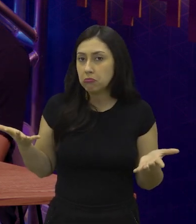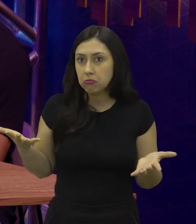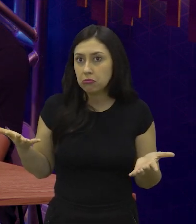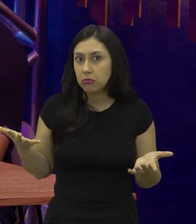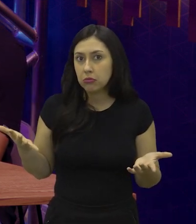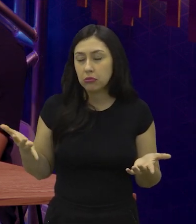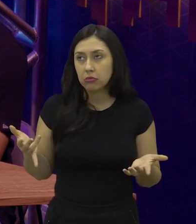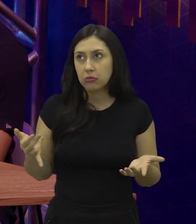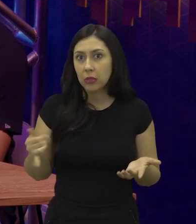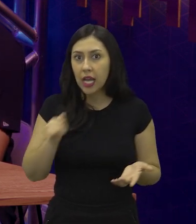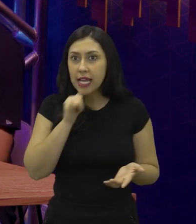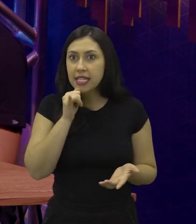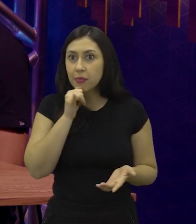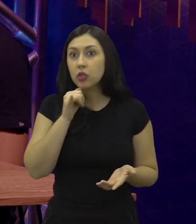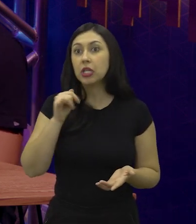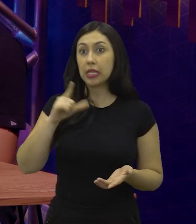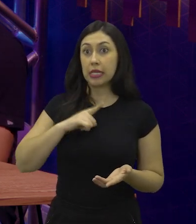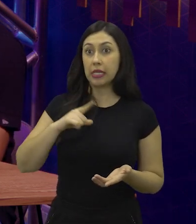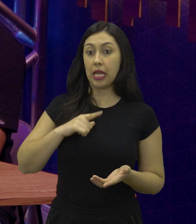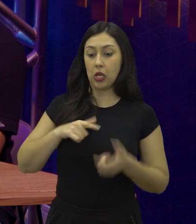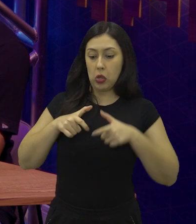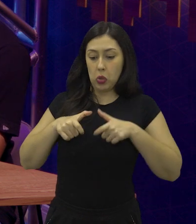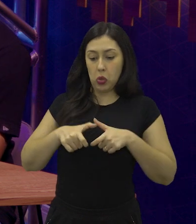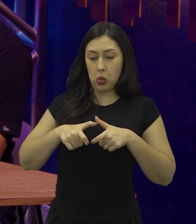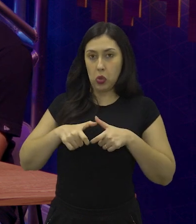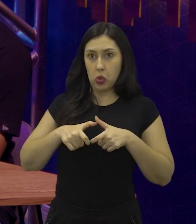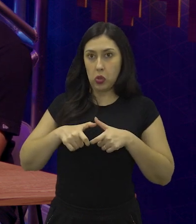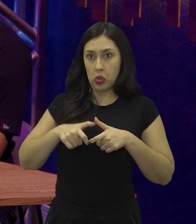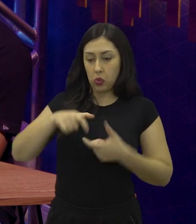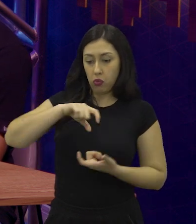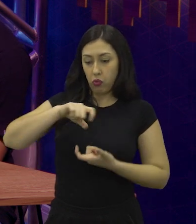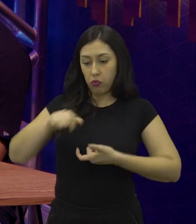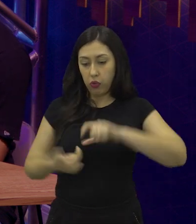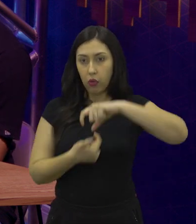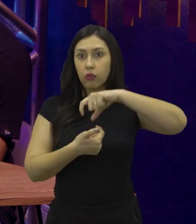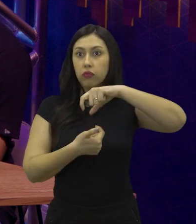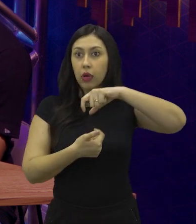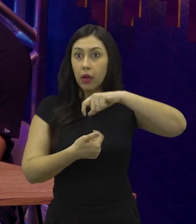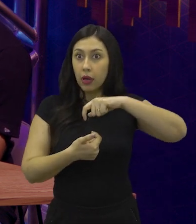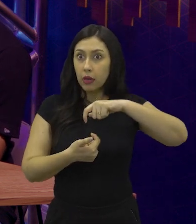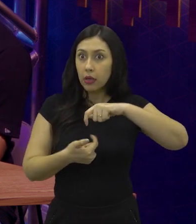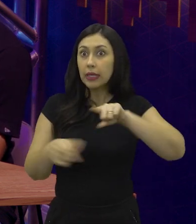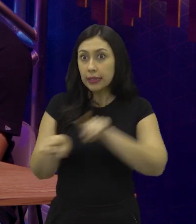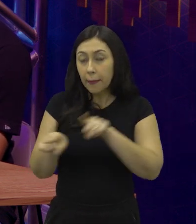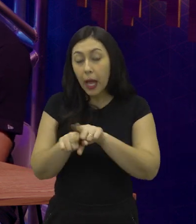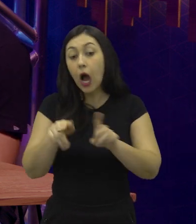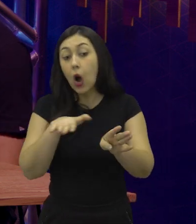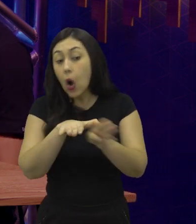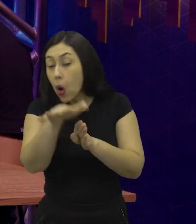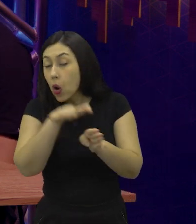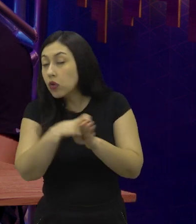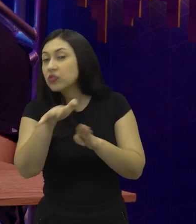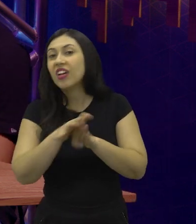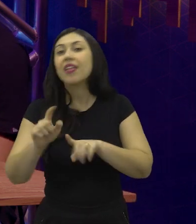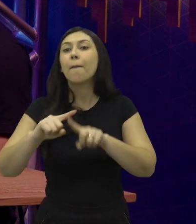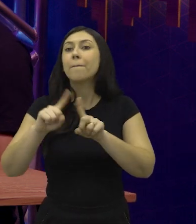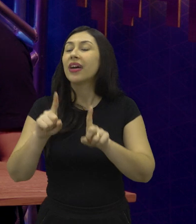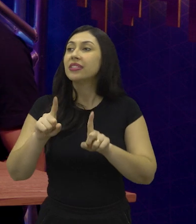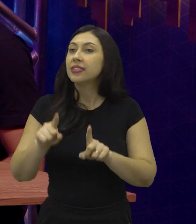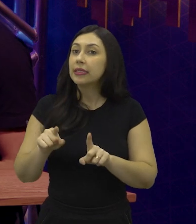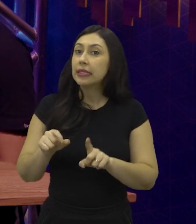ele dá, tipo, virar tempo para Hermione, ele aconselha o Harry toda hora, mas ele não tem esse negócio,